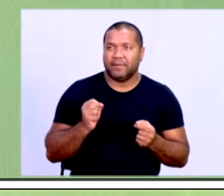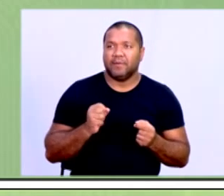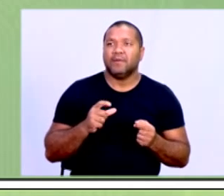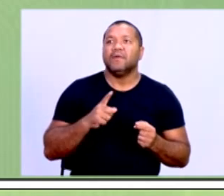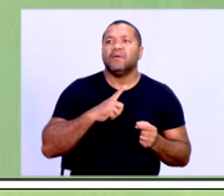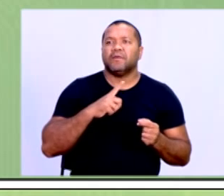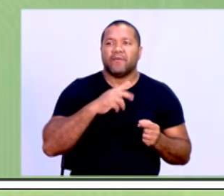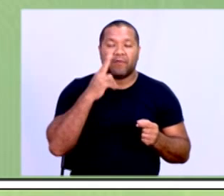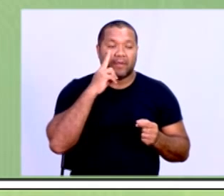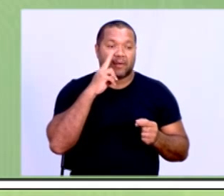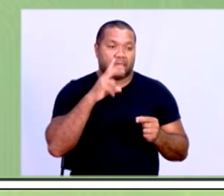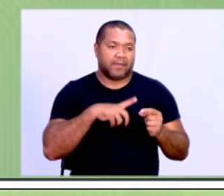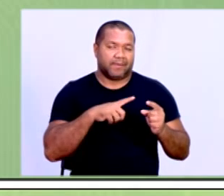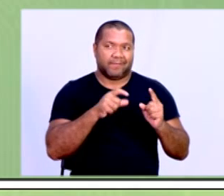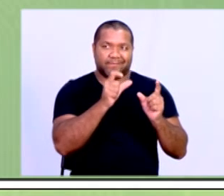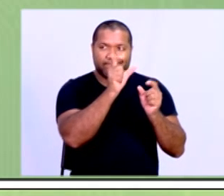minha